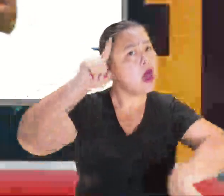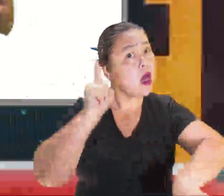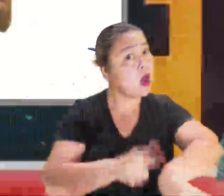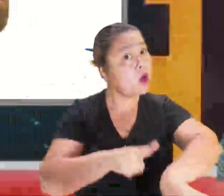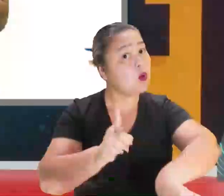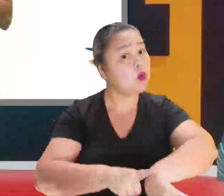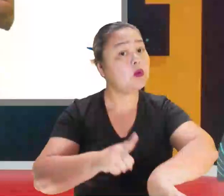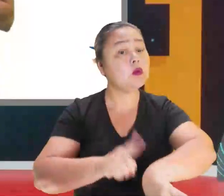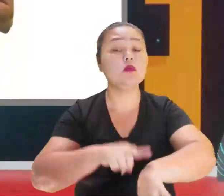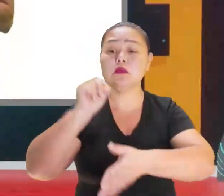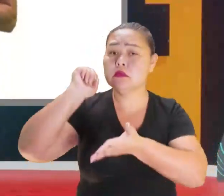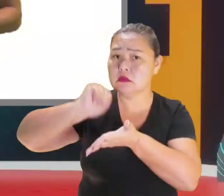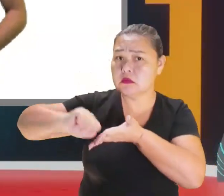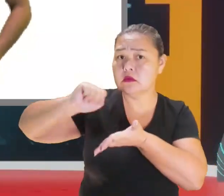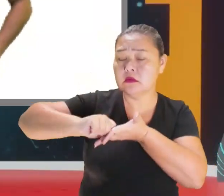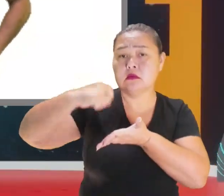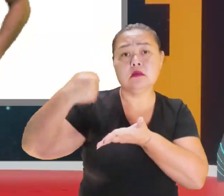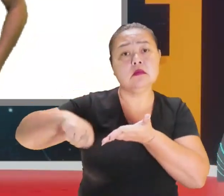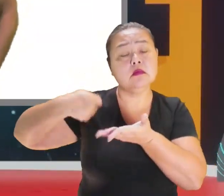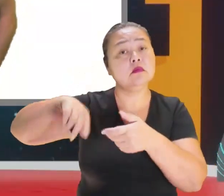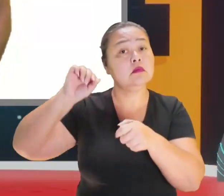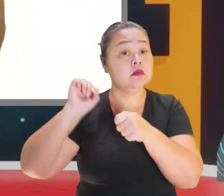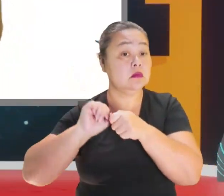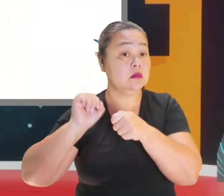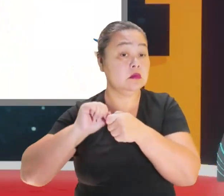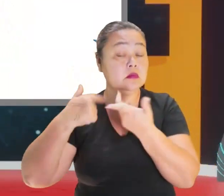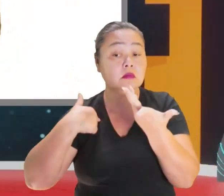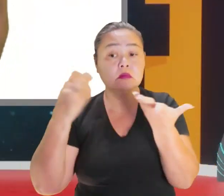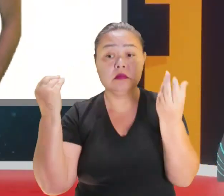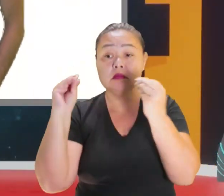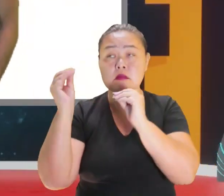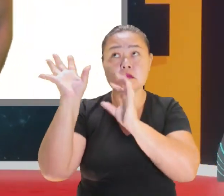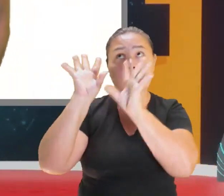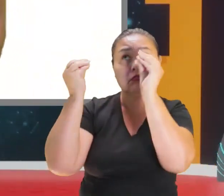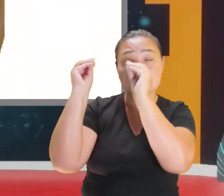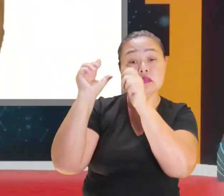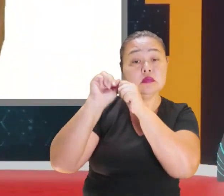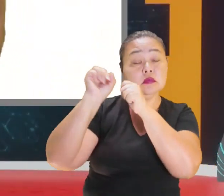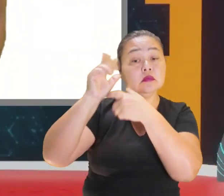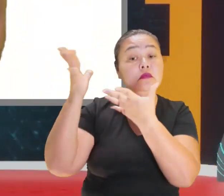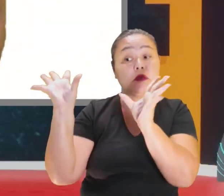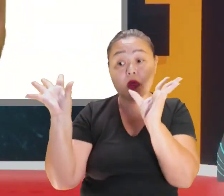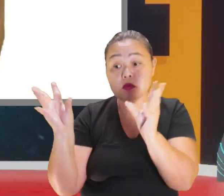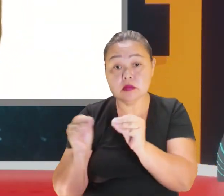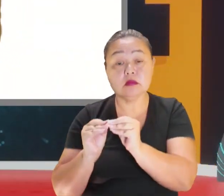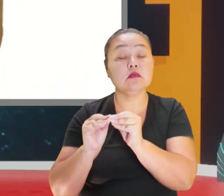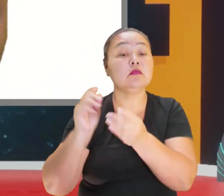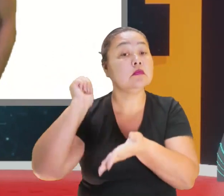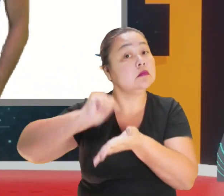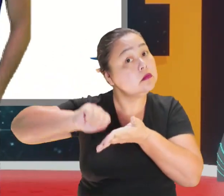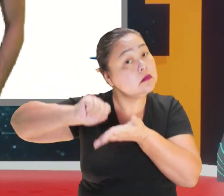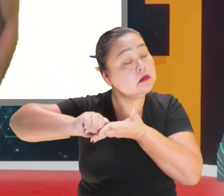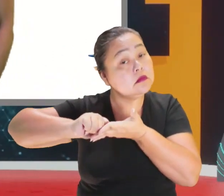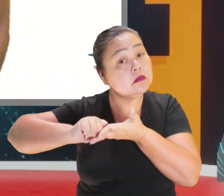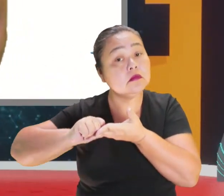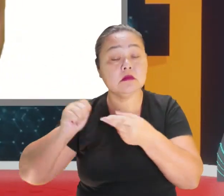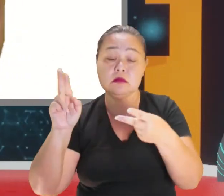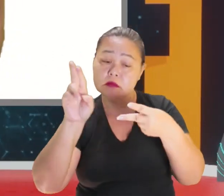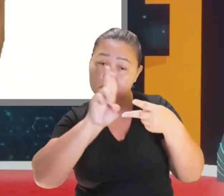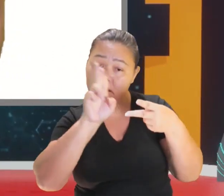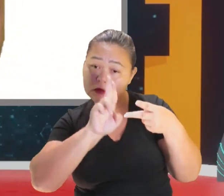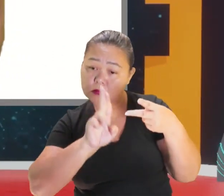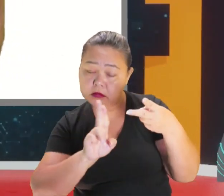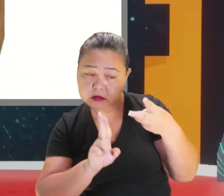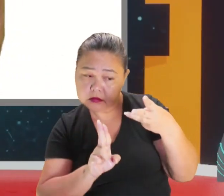daquela anotaçãozinha que você precisa fazer, né? Se você não está construindo o seu mapa mental, mas está fazendo um resumo, anota agora.